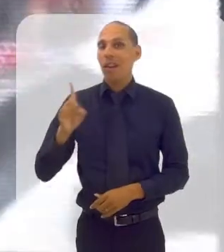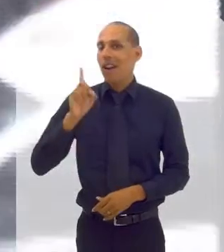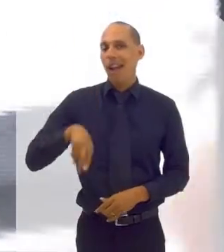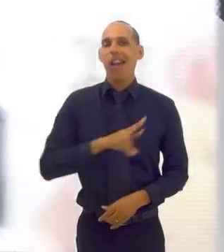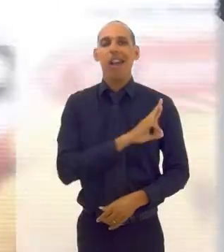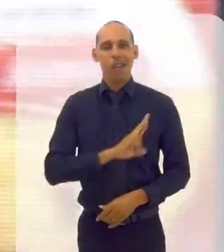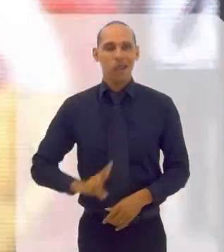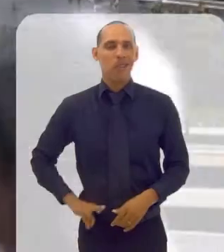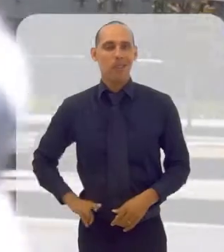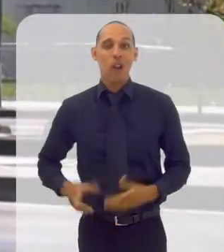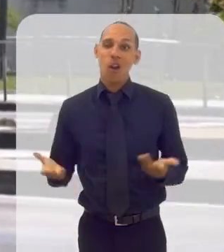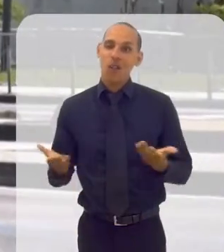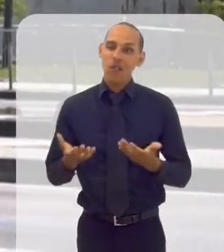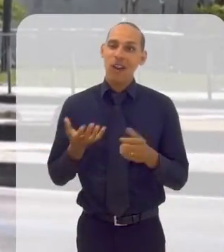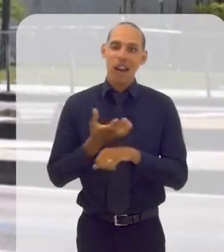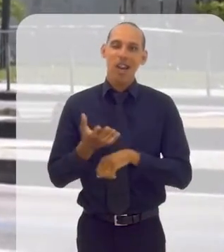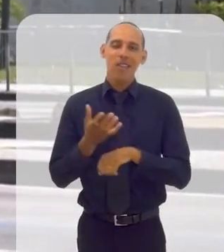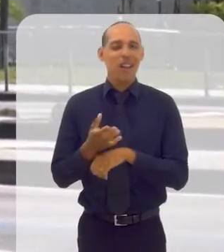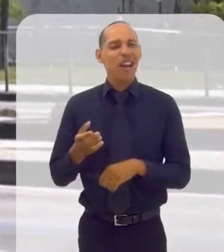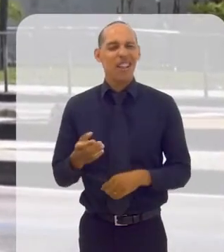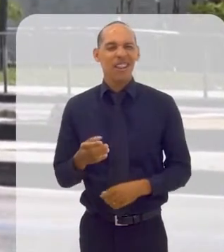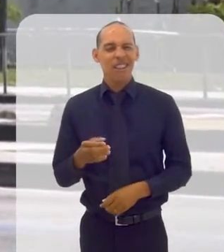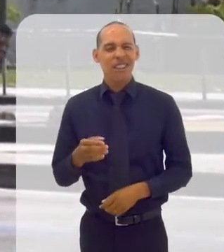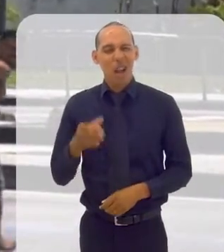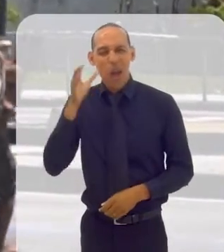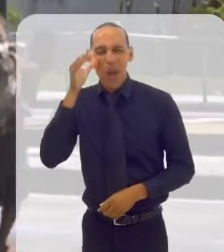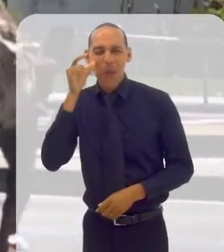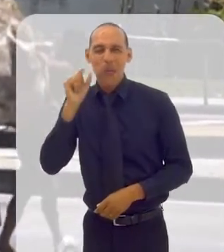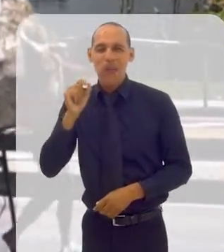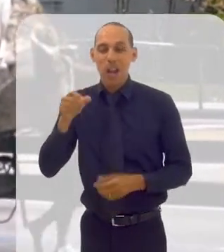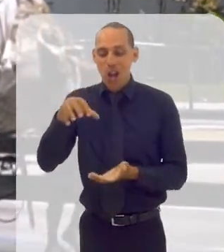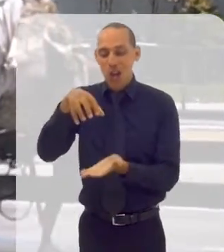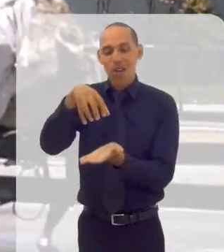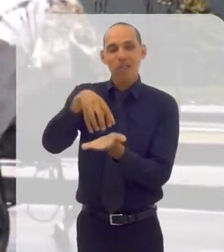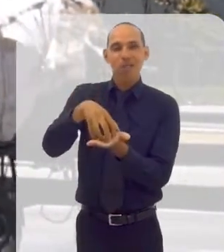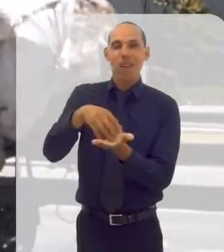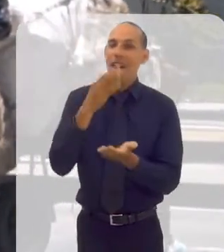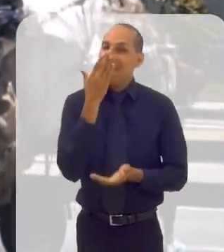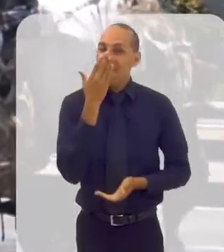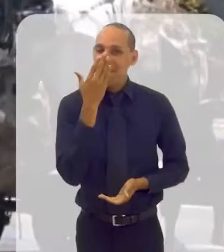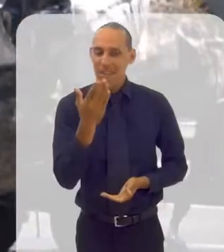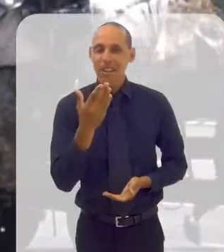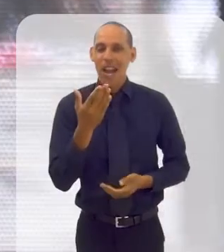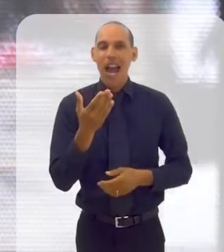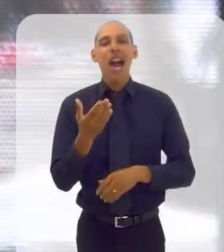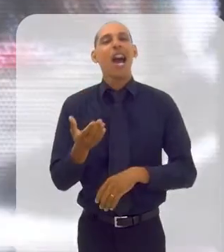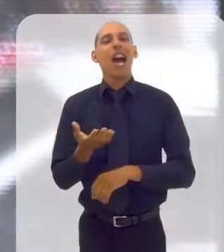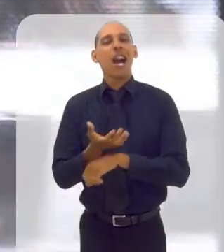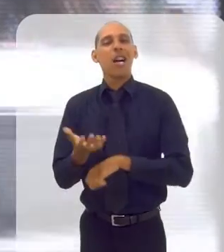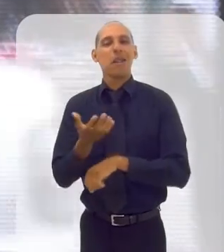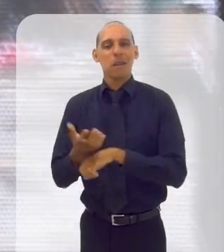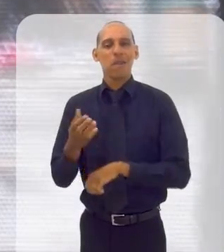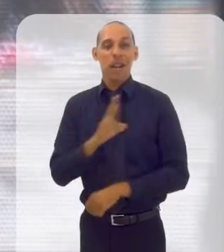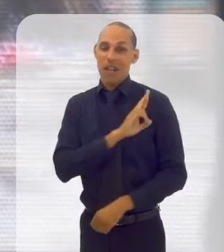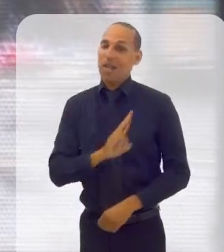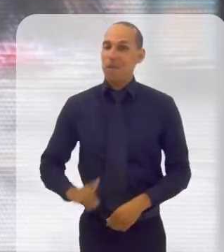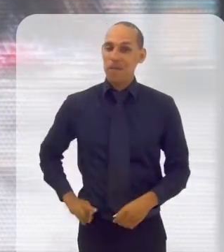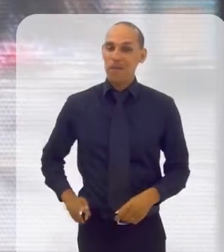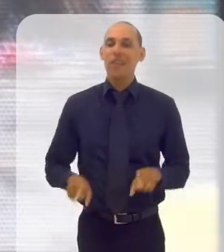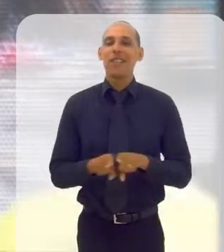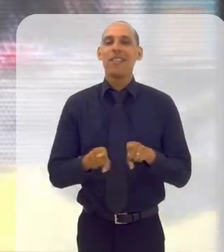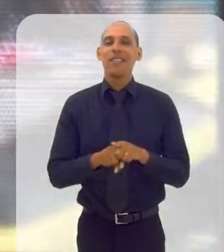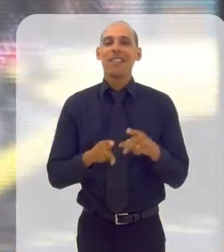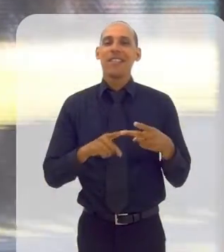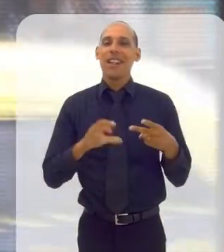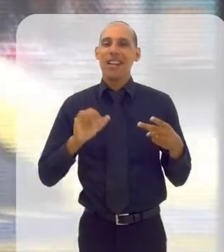da República. E essa praça ela está de uma forma muito curiosa, situada na frente da Praça da República, no